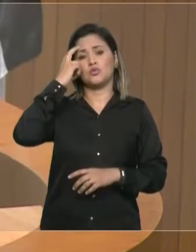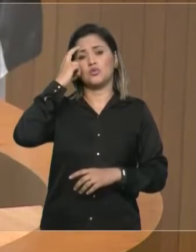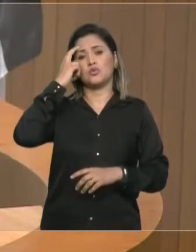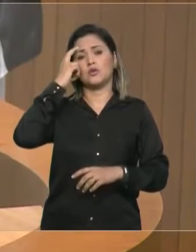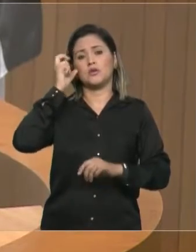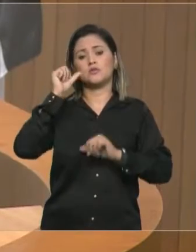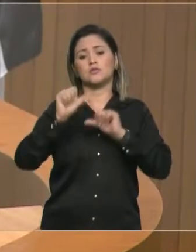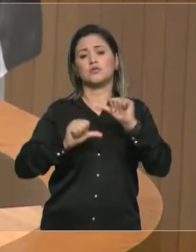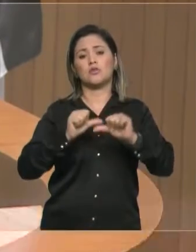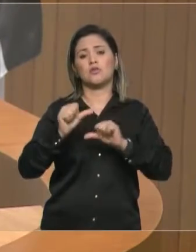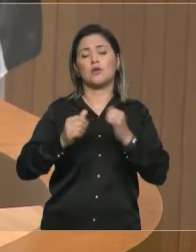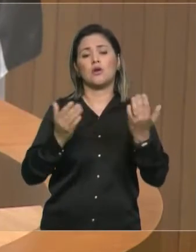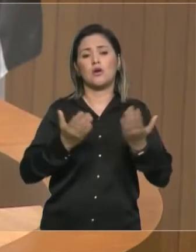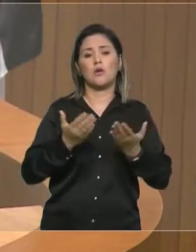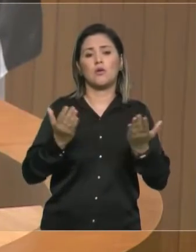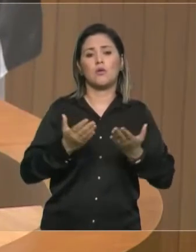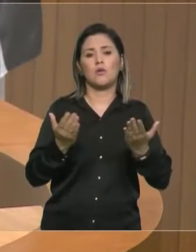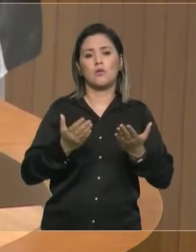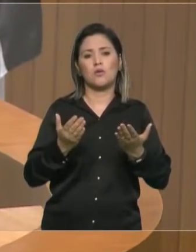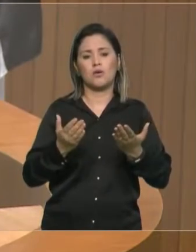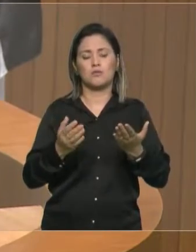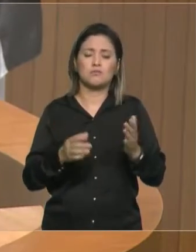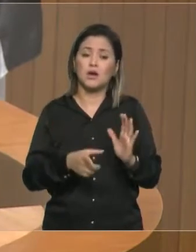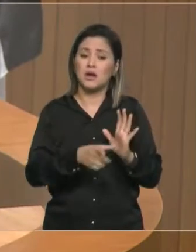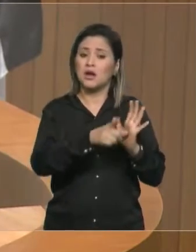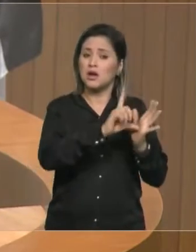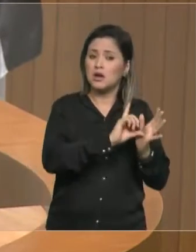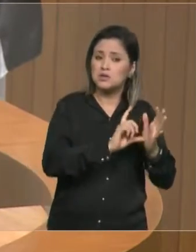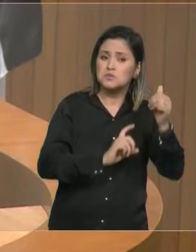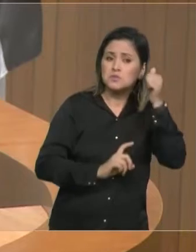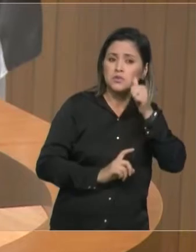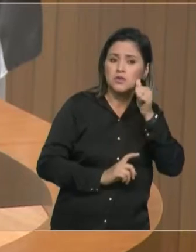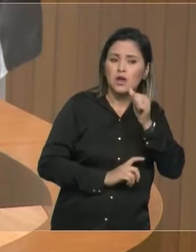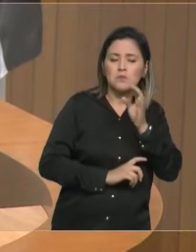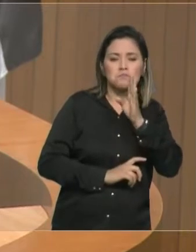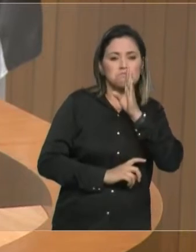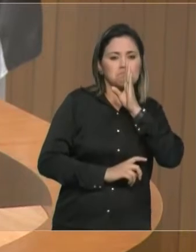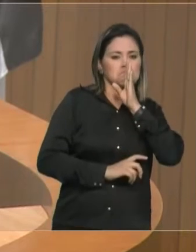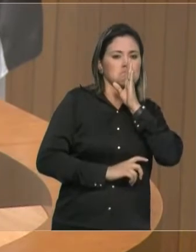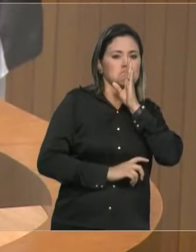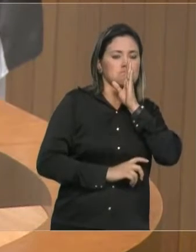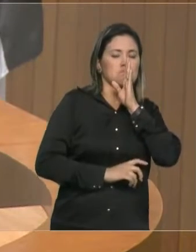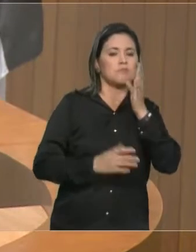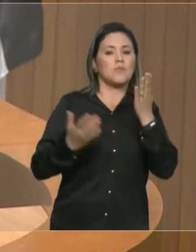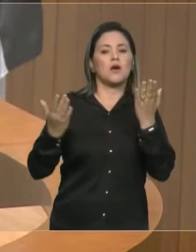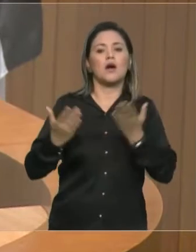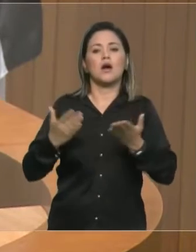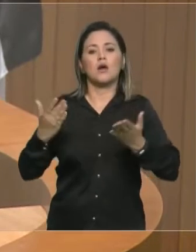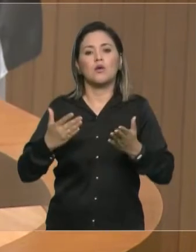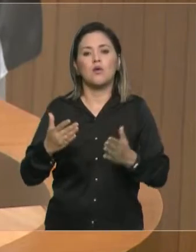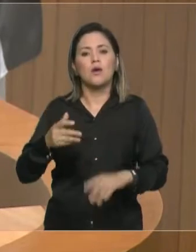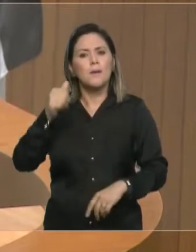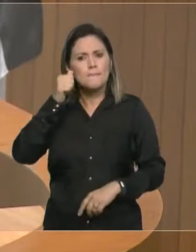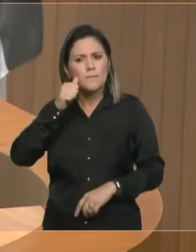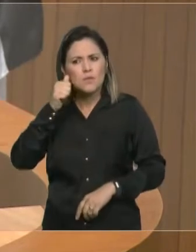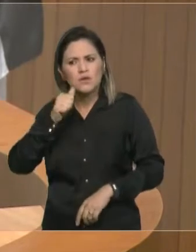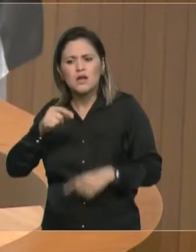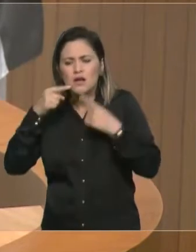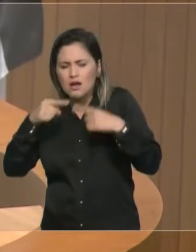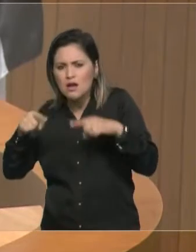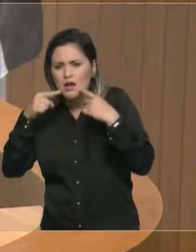agora denunciarem os seus agressores. Mas o fundamental é que esses dados, eles são